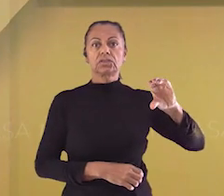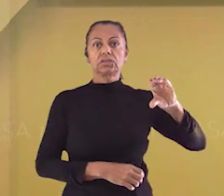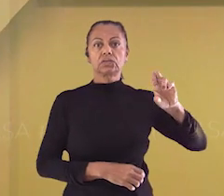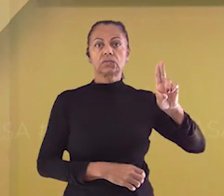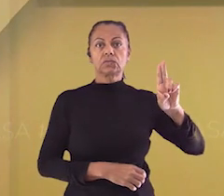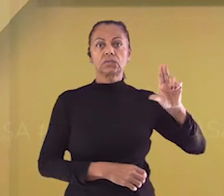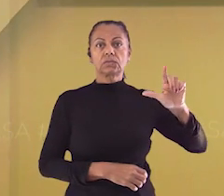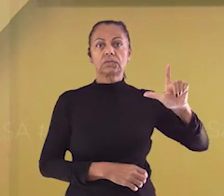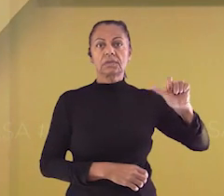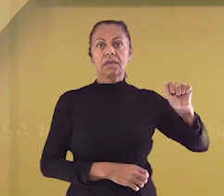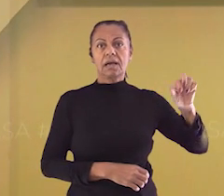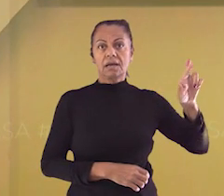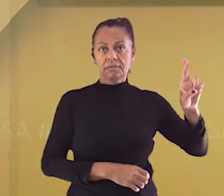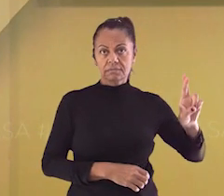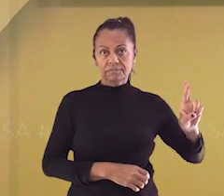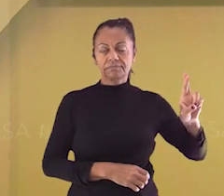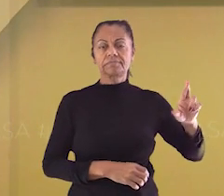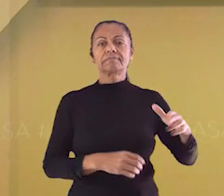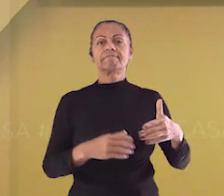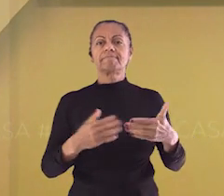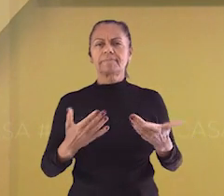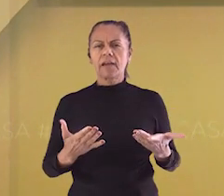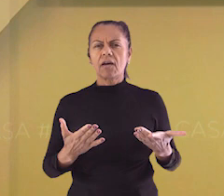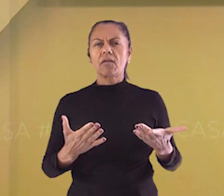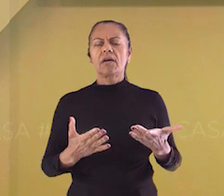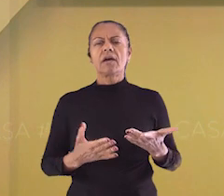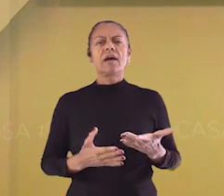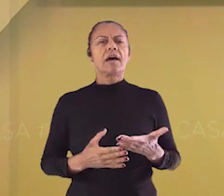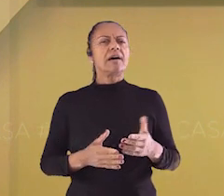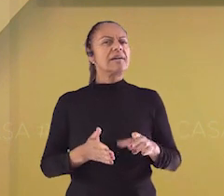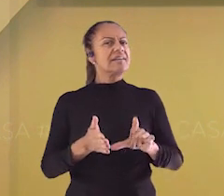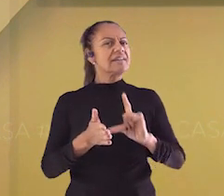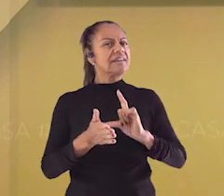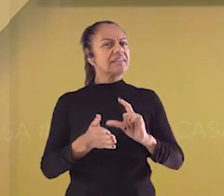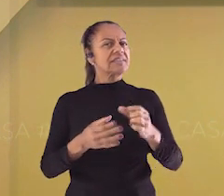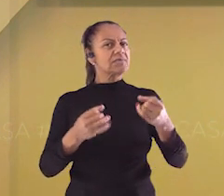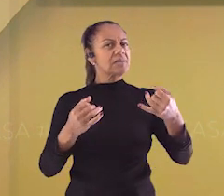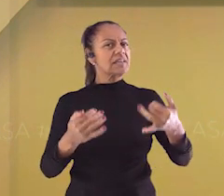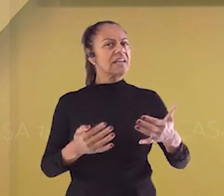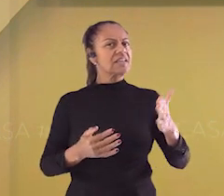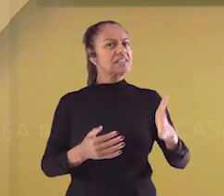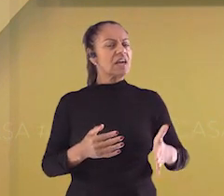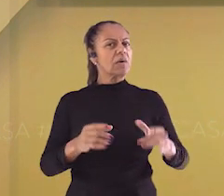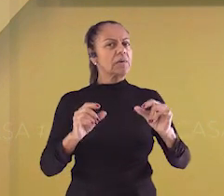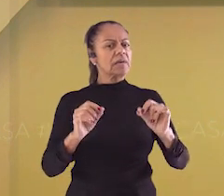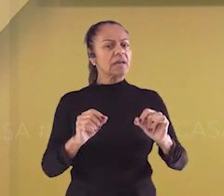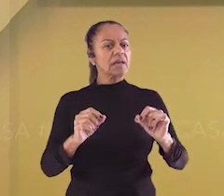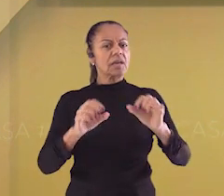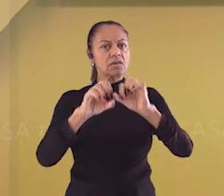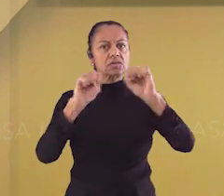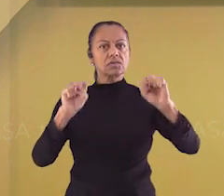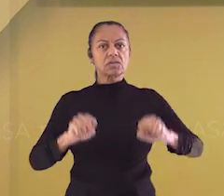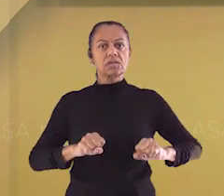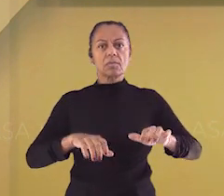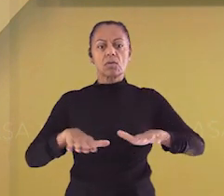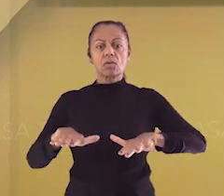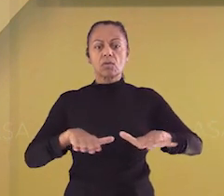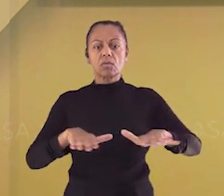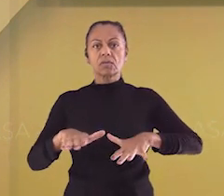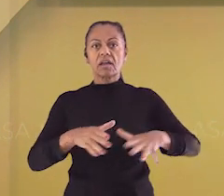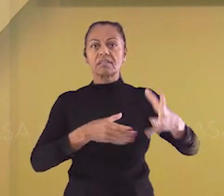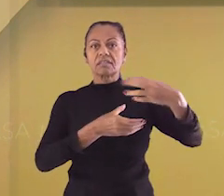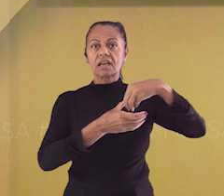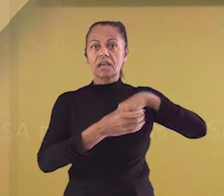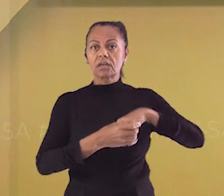Você se lembra que no início da aula eu disse que o sistema locomotor ele era formado pela junção